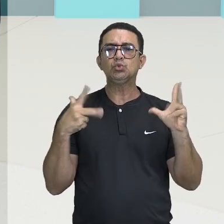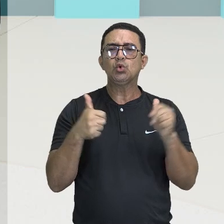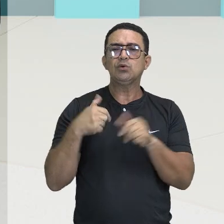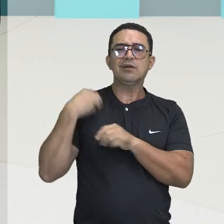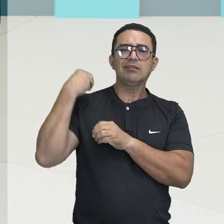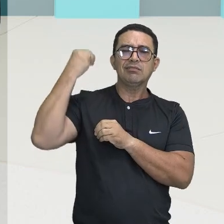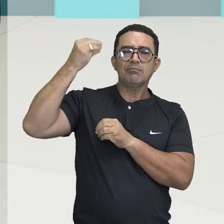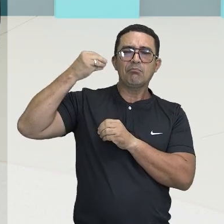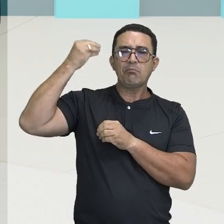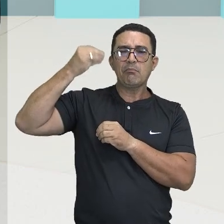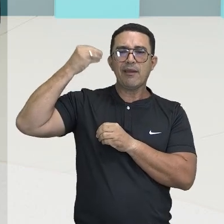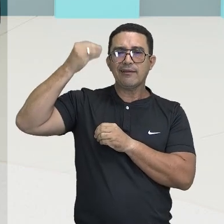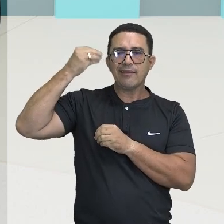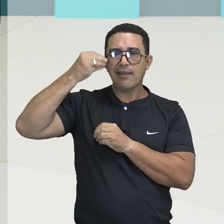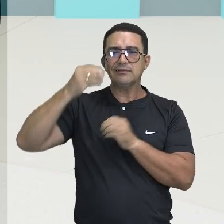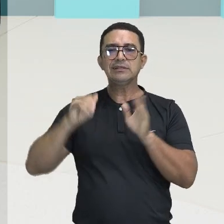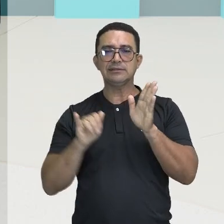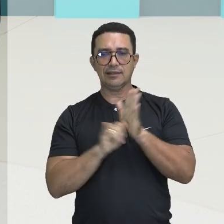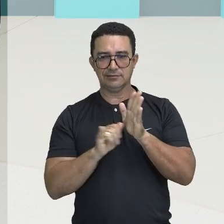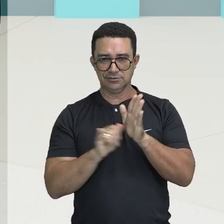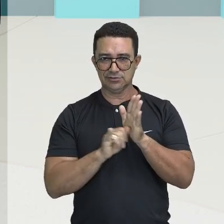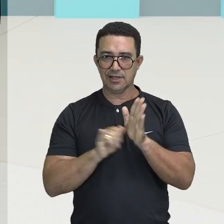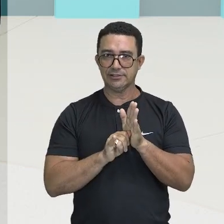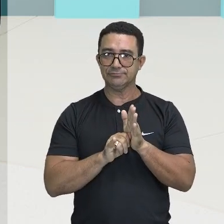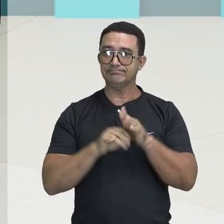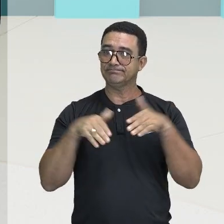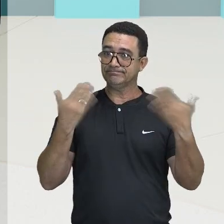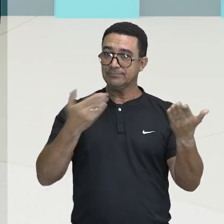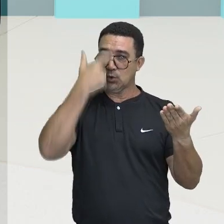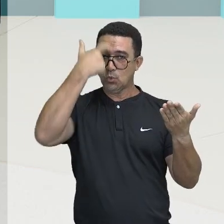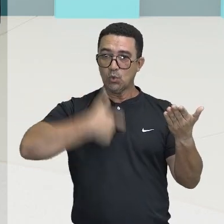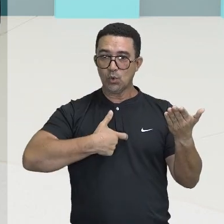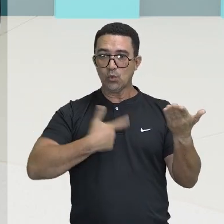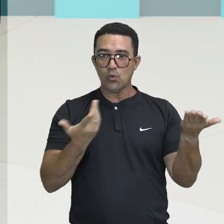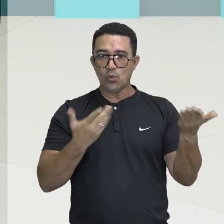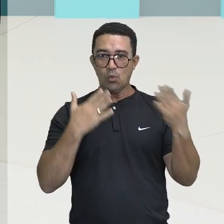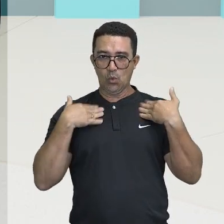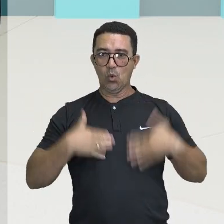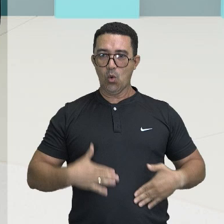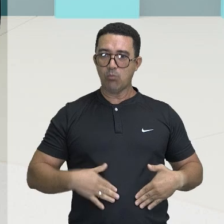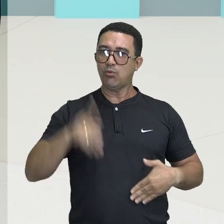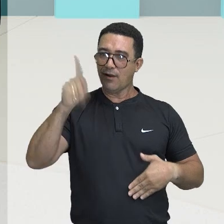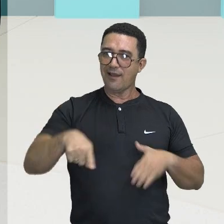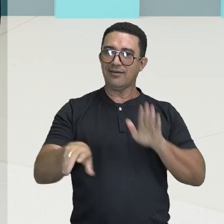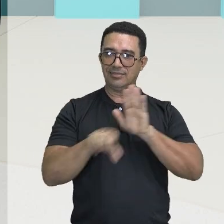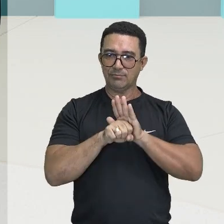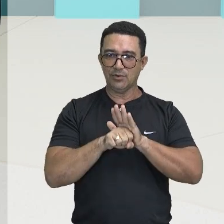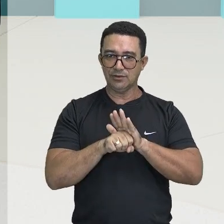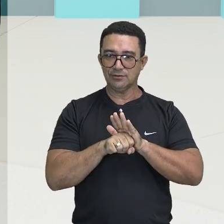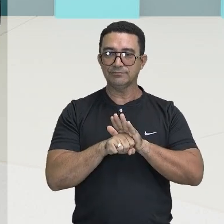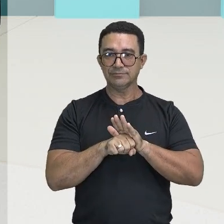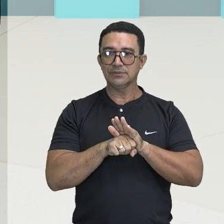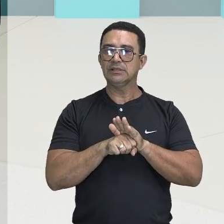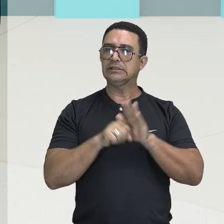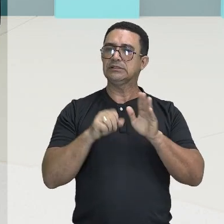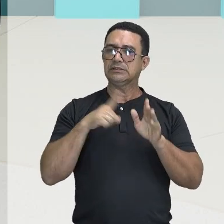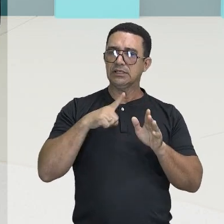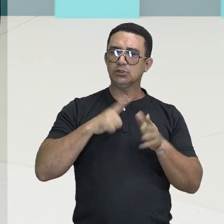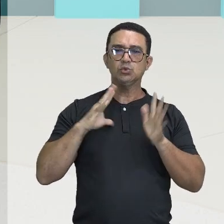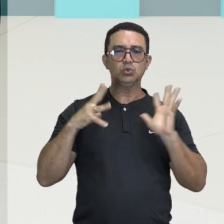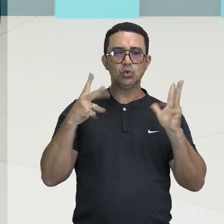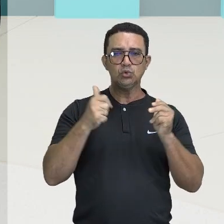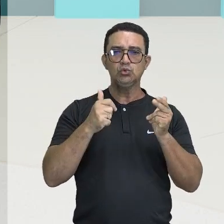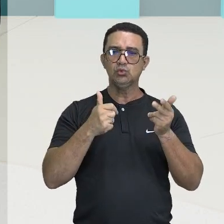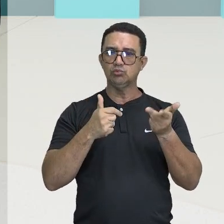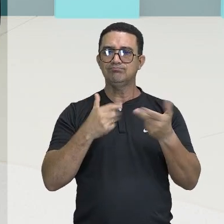vivência, toda a nossa identidade. Por isso ele é o quê? Simbólico, possui todo um sentido